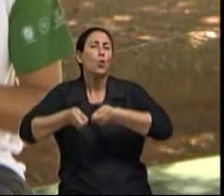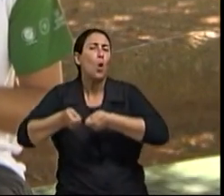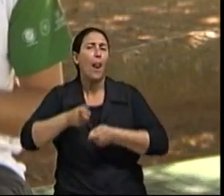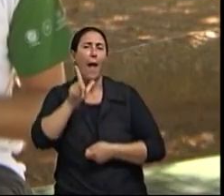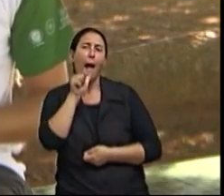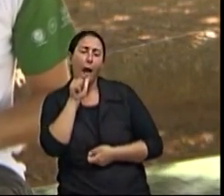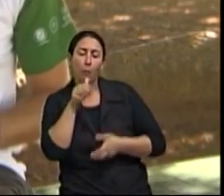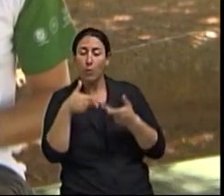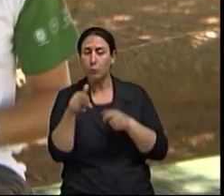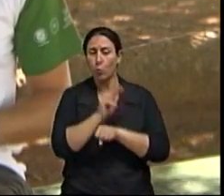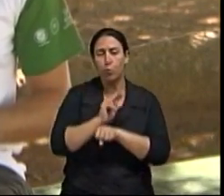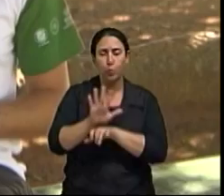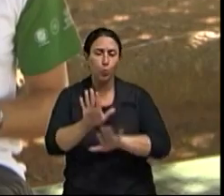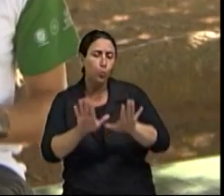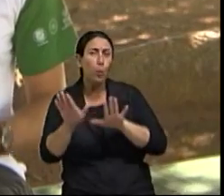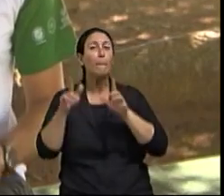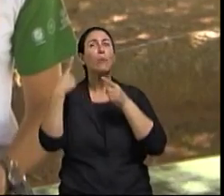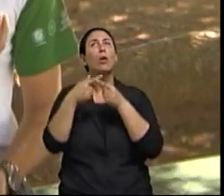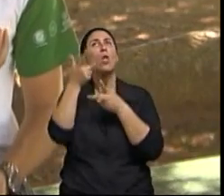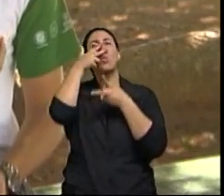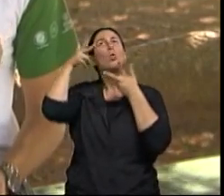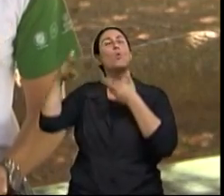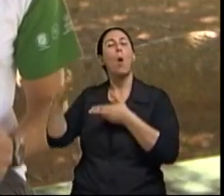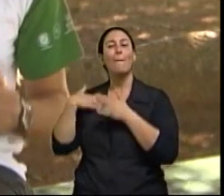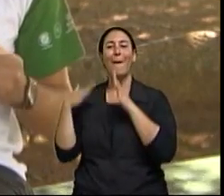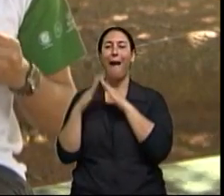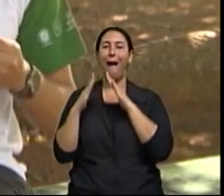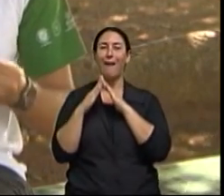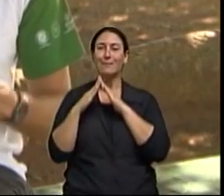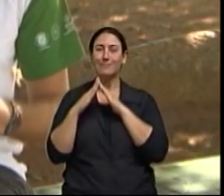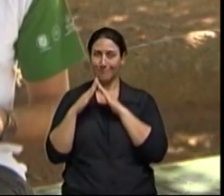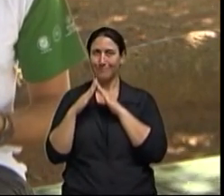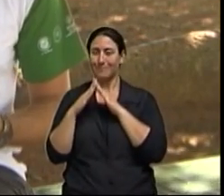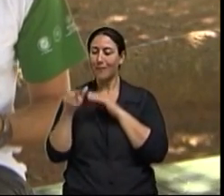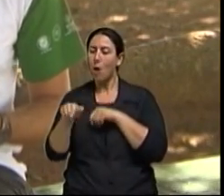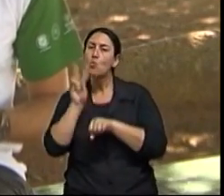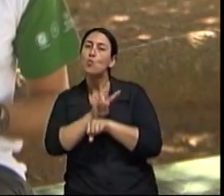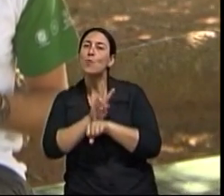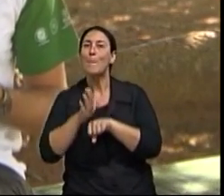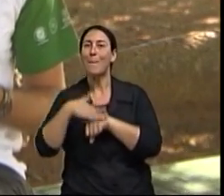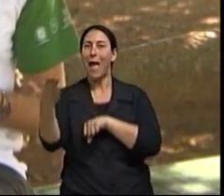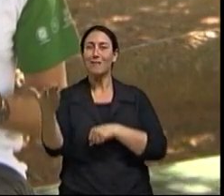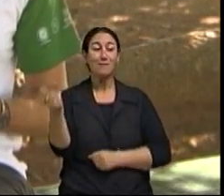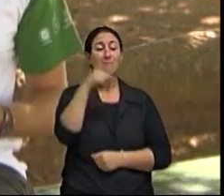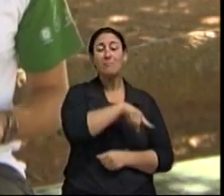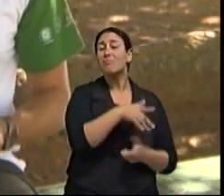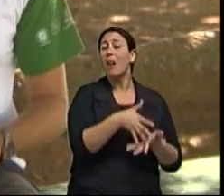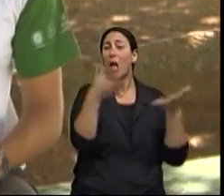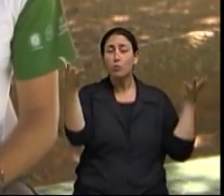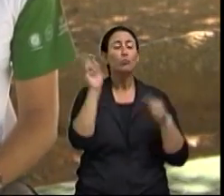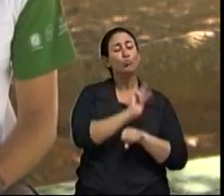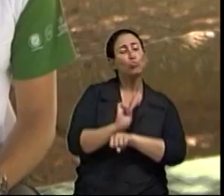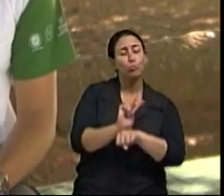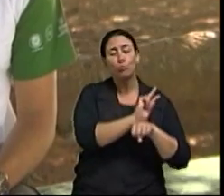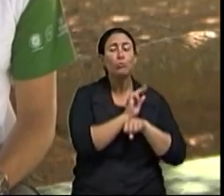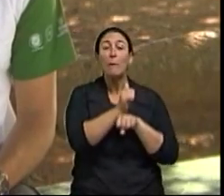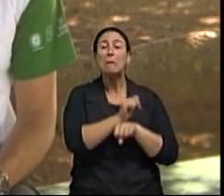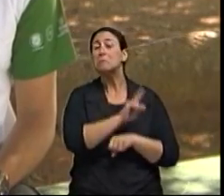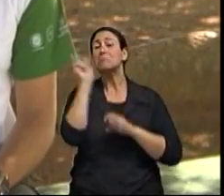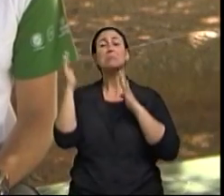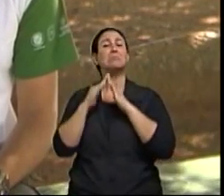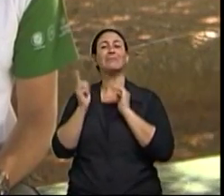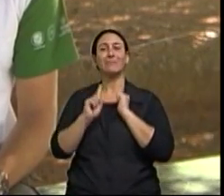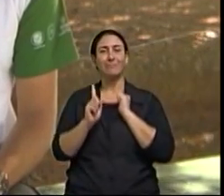de utilização de energia elétrica, ou de repente uma coisa um pouco mais avançada, uma busca de um inventário de emissões